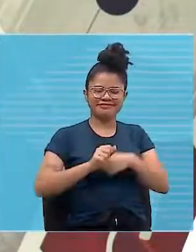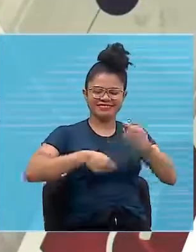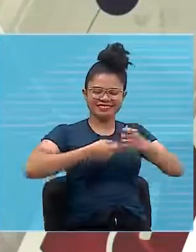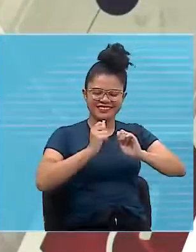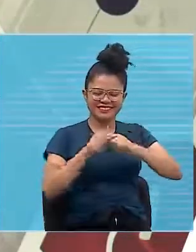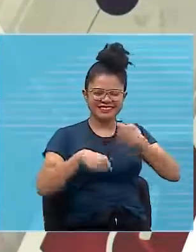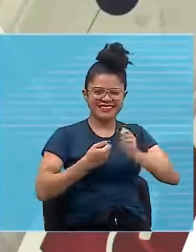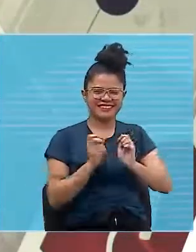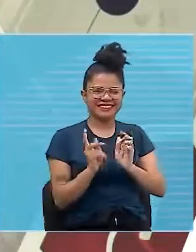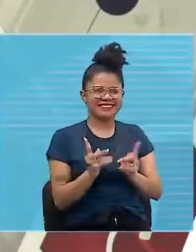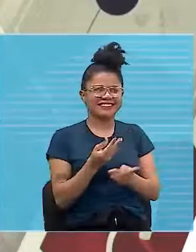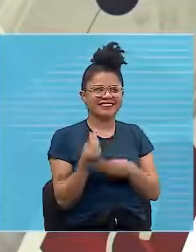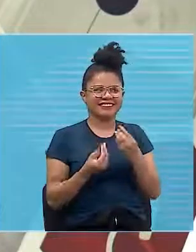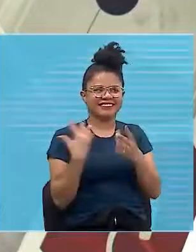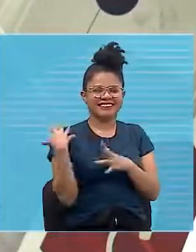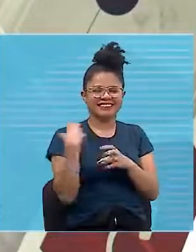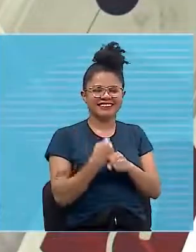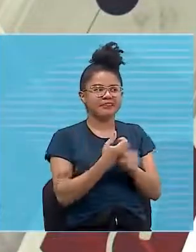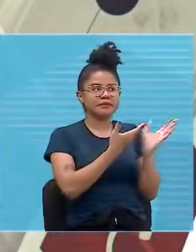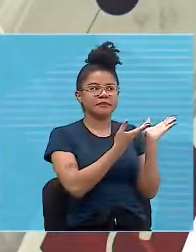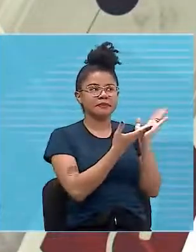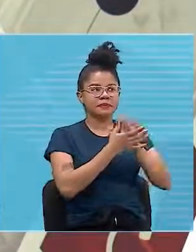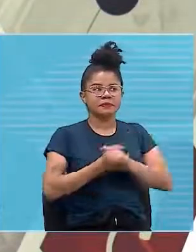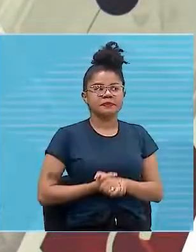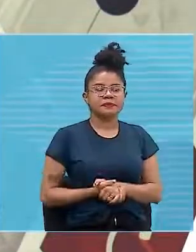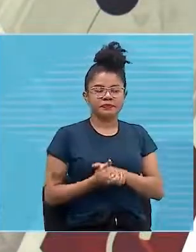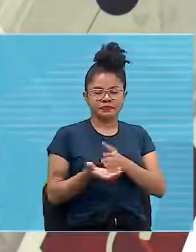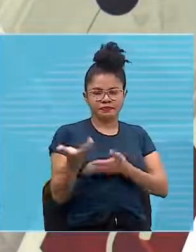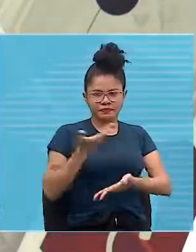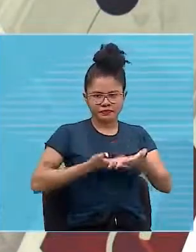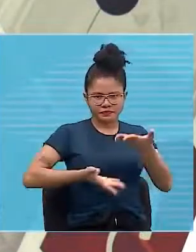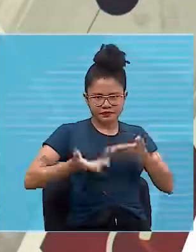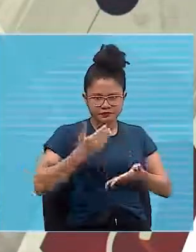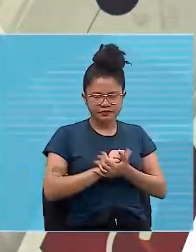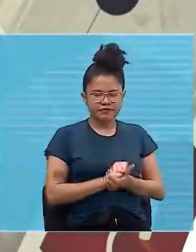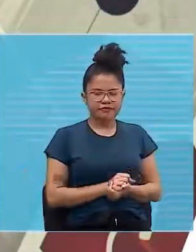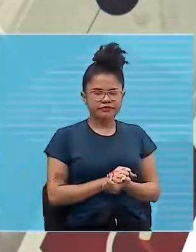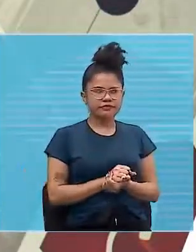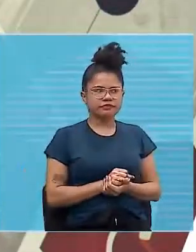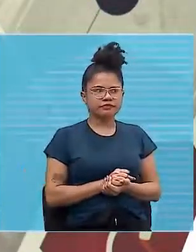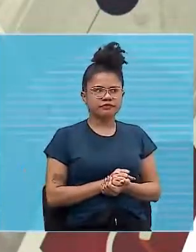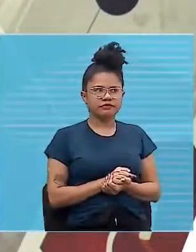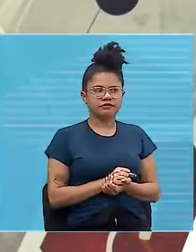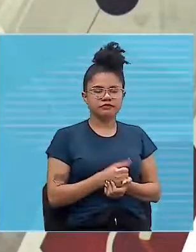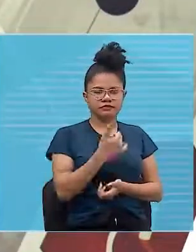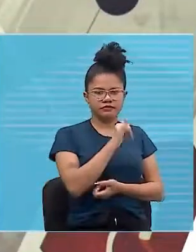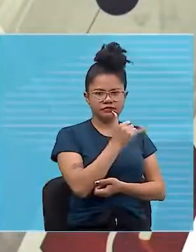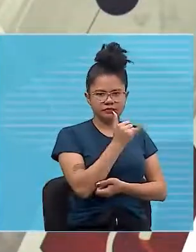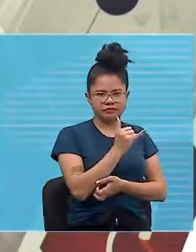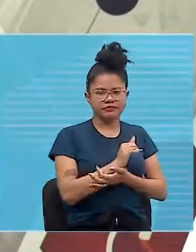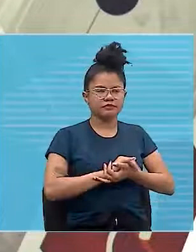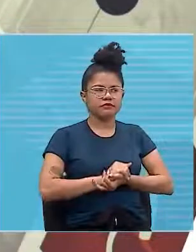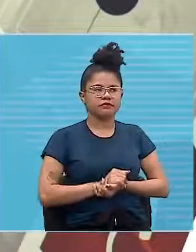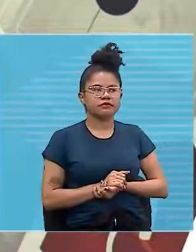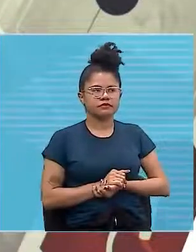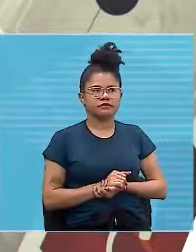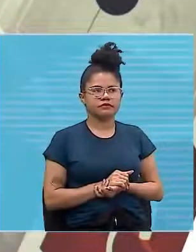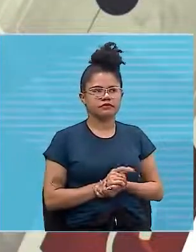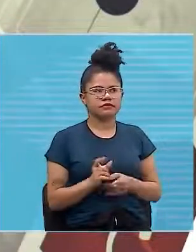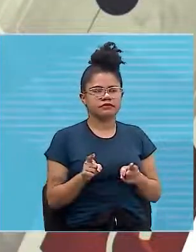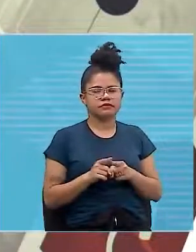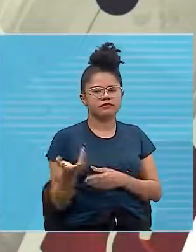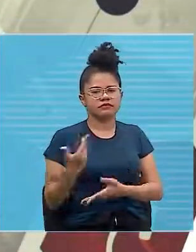como calcular Qual a relação mesmo do da desenvolvimento da energia né